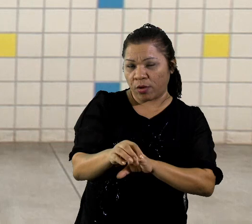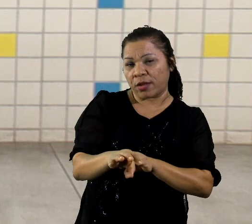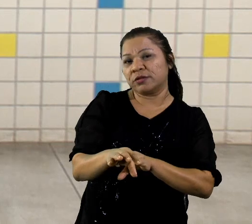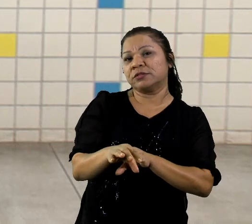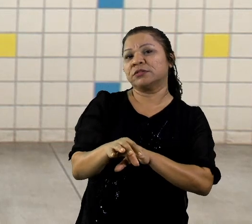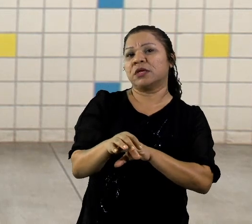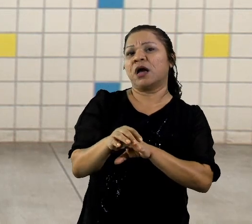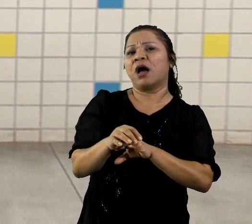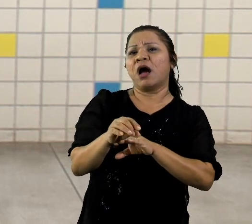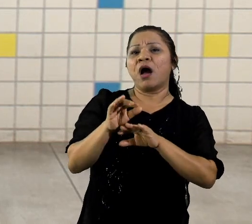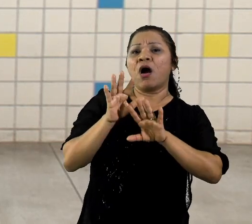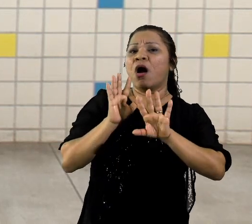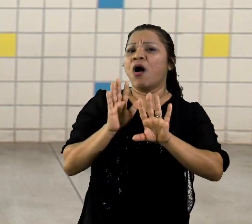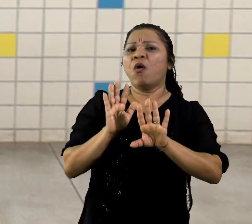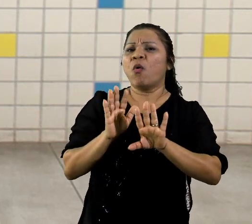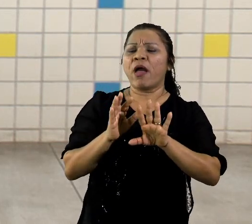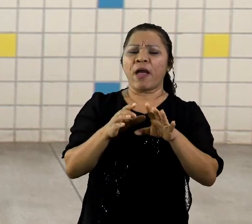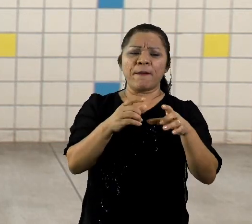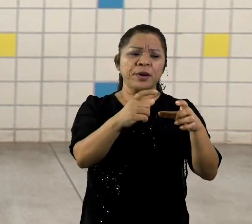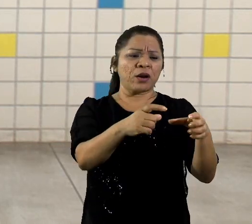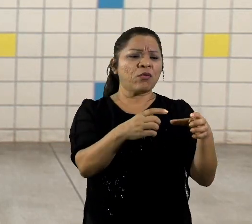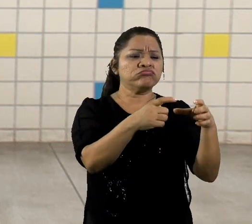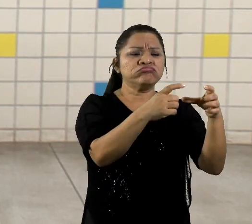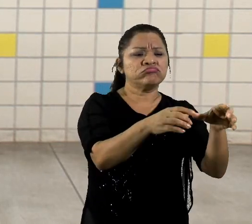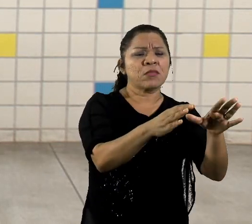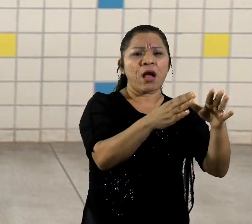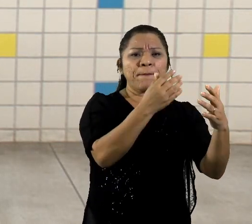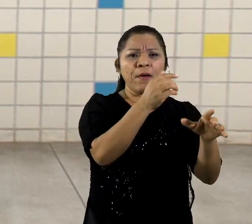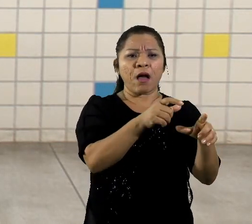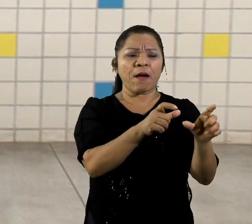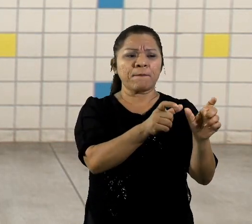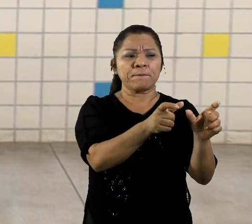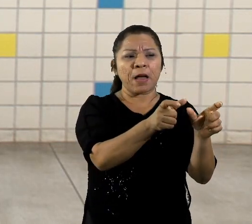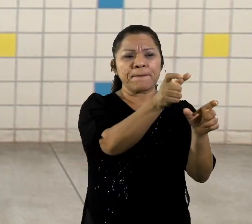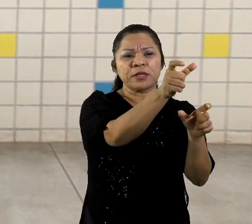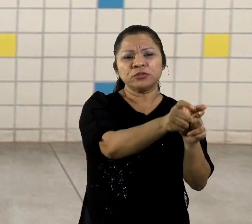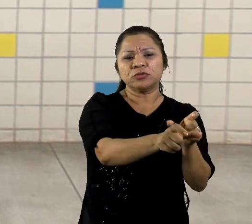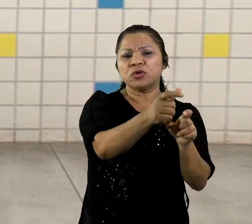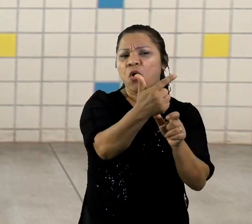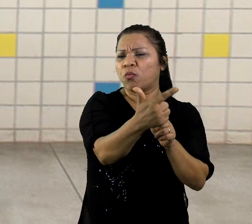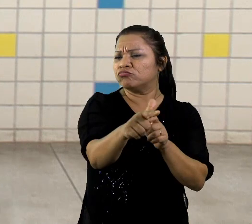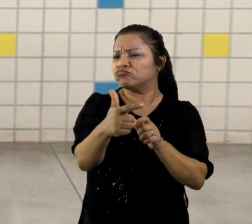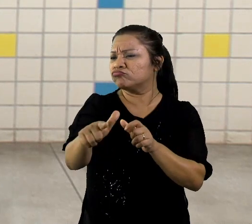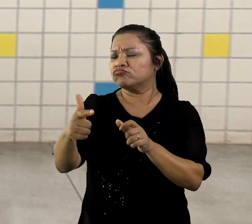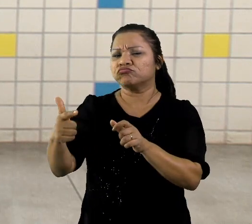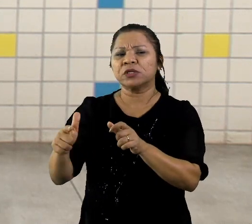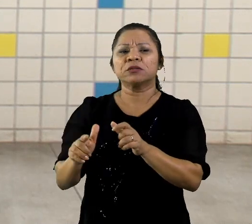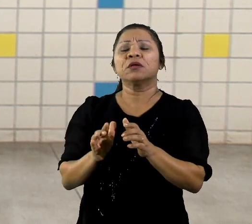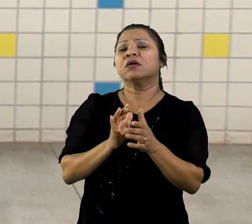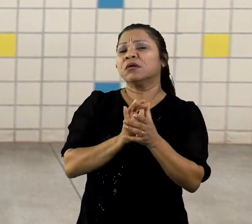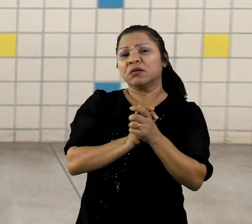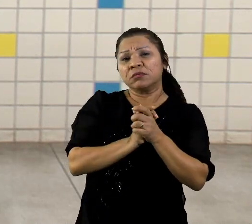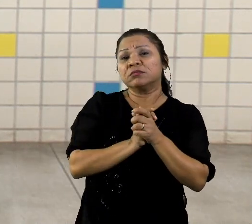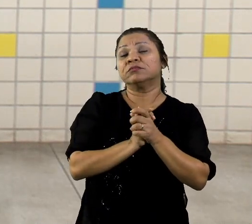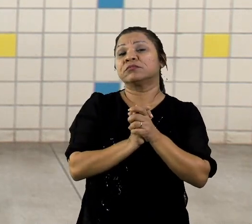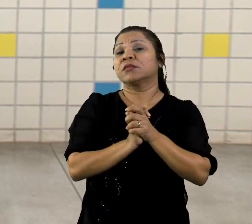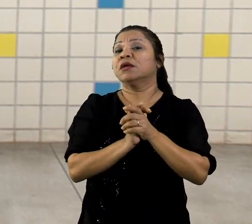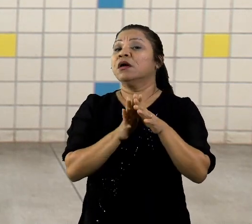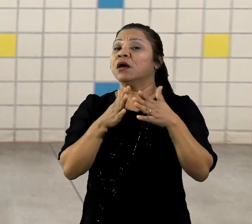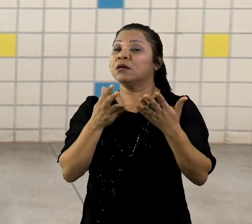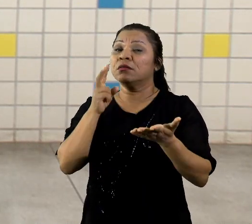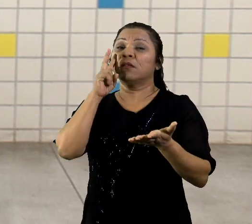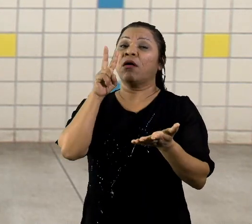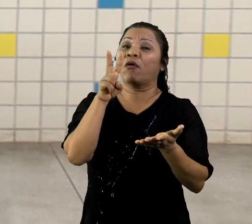de fora, por mais que estejamos passando momentos difíceis, tá? Acesse nosso canal e reveja